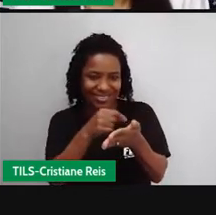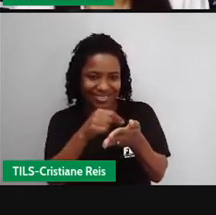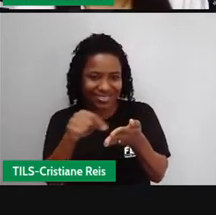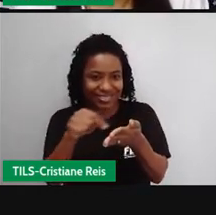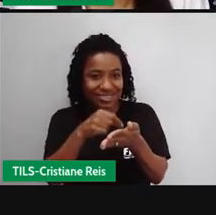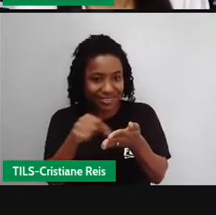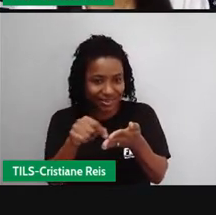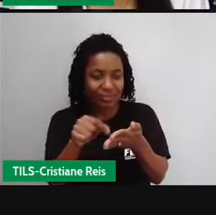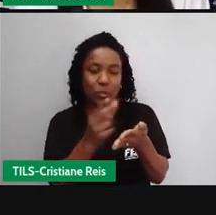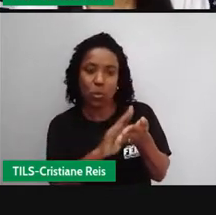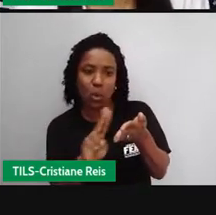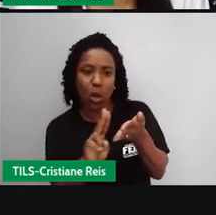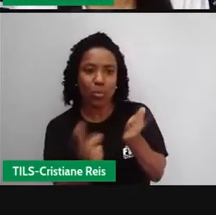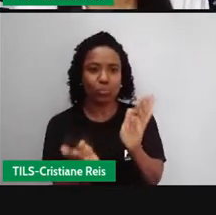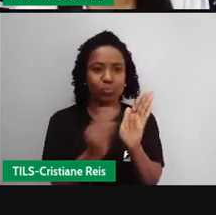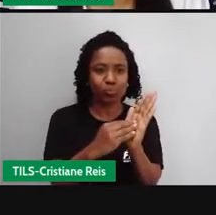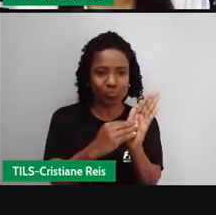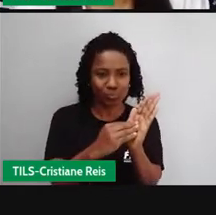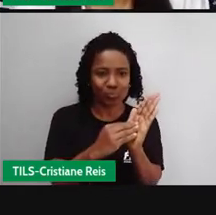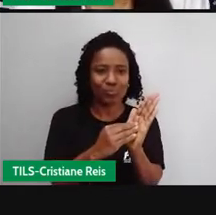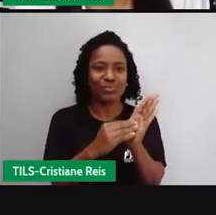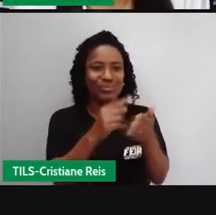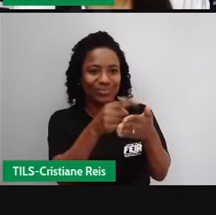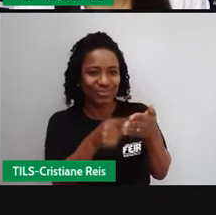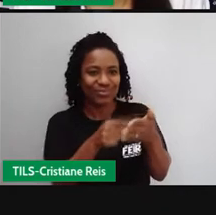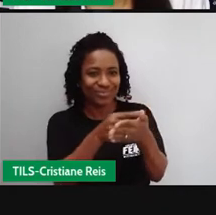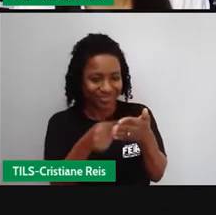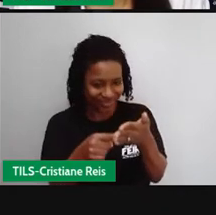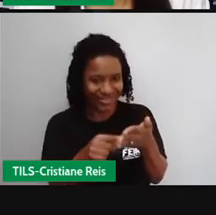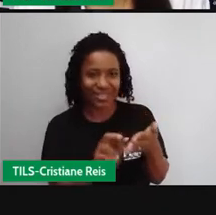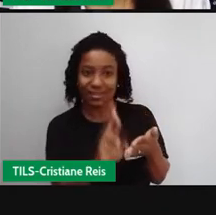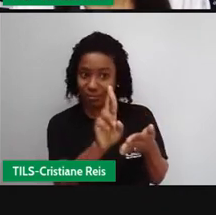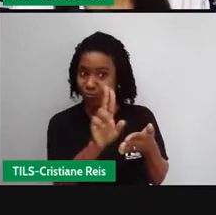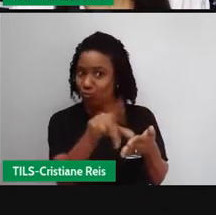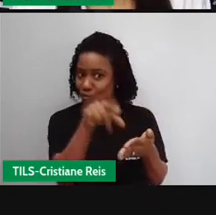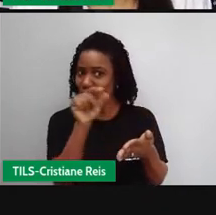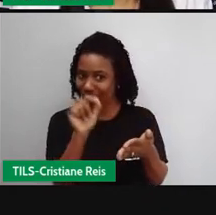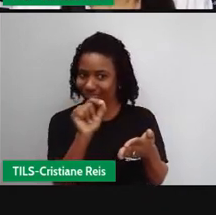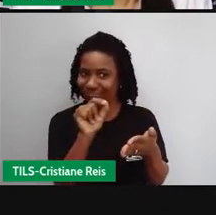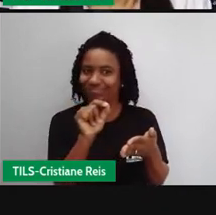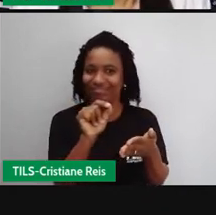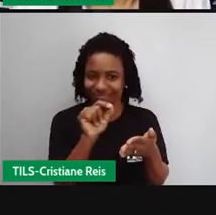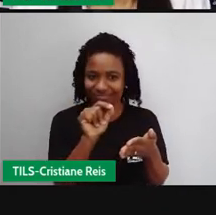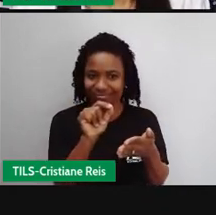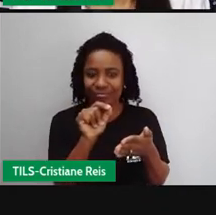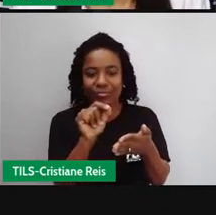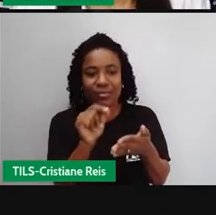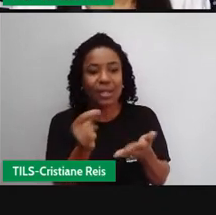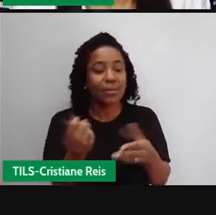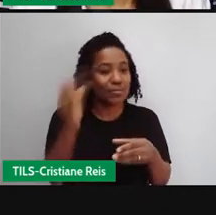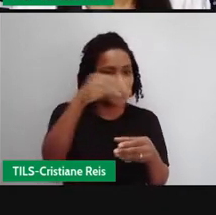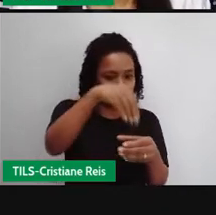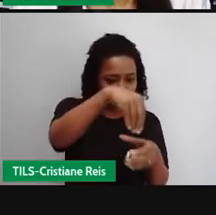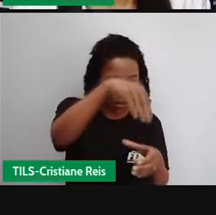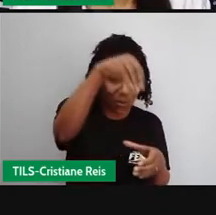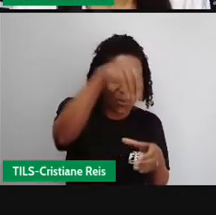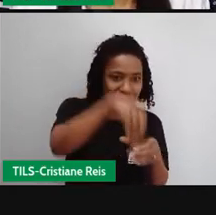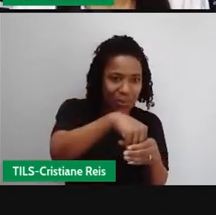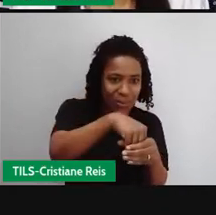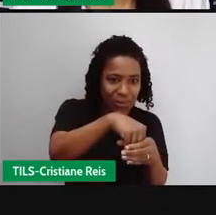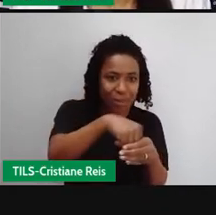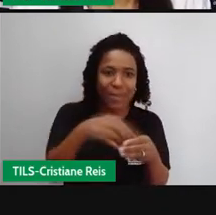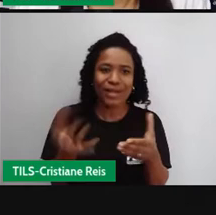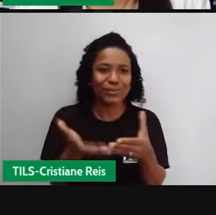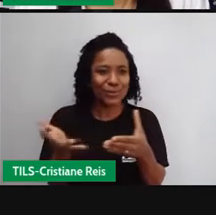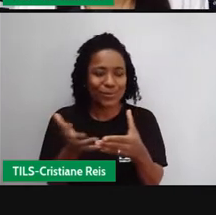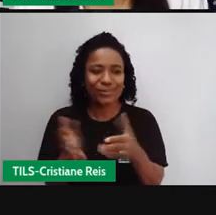o nome do candidato escolhido dentro do processo. Mas hoje a gente já utiliza aí a urna eletrônica, que é